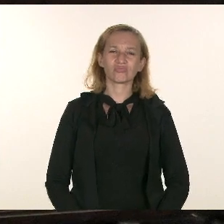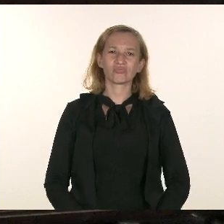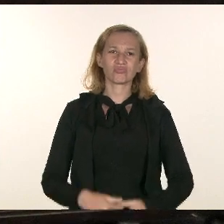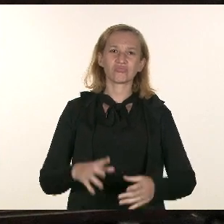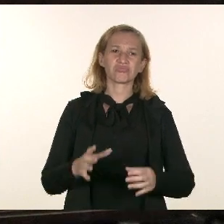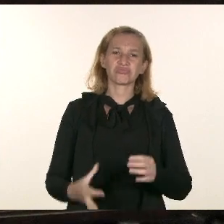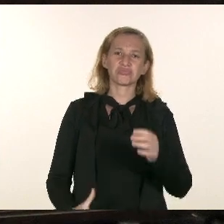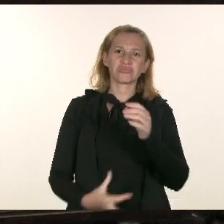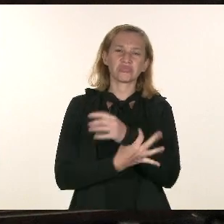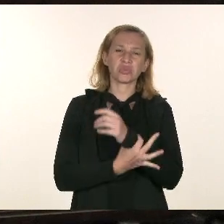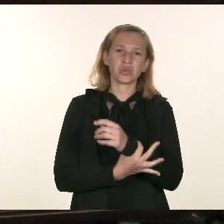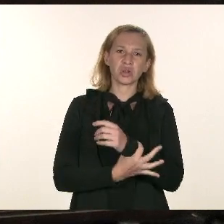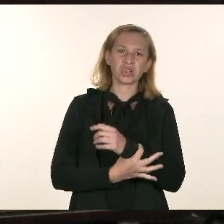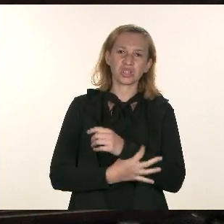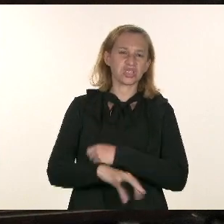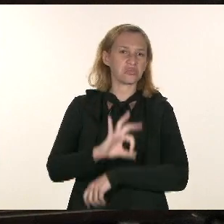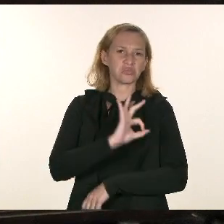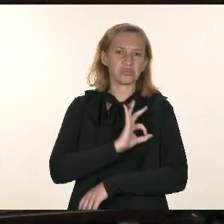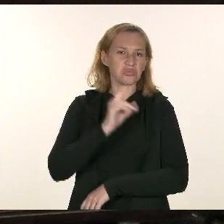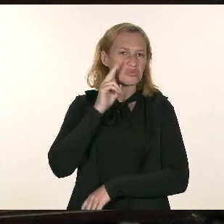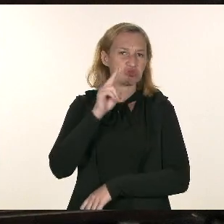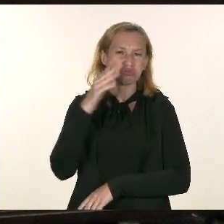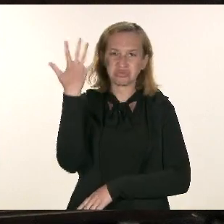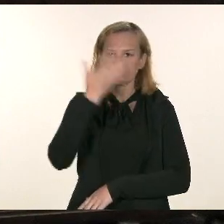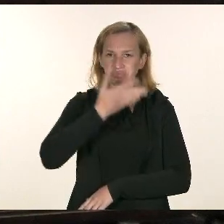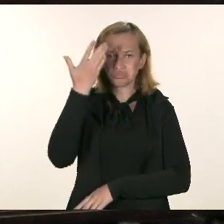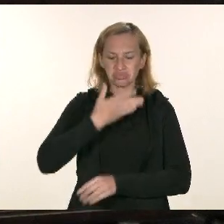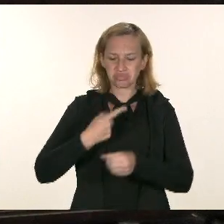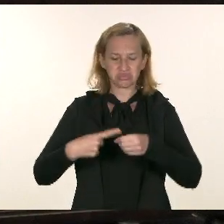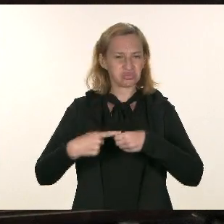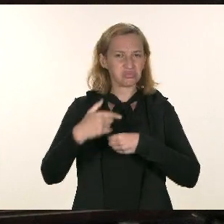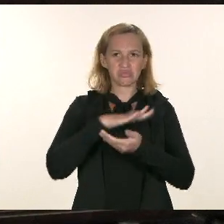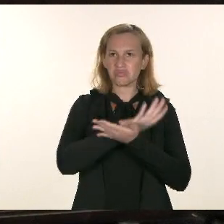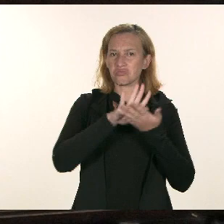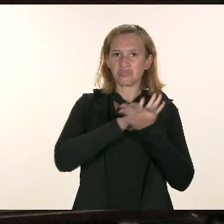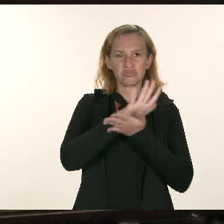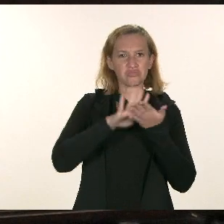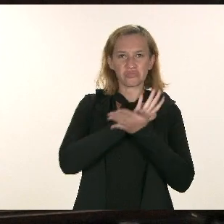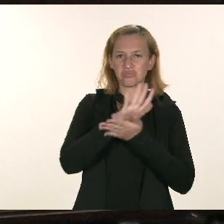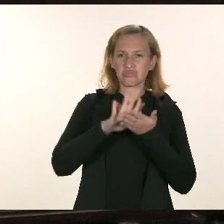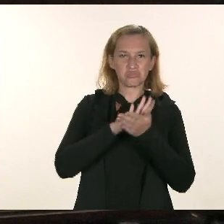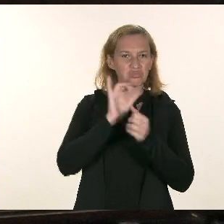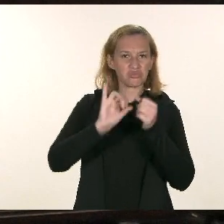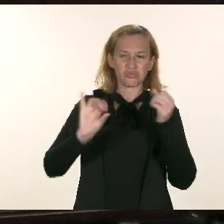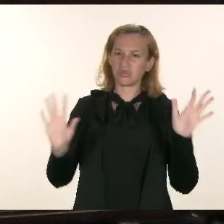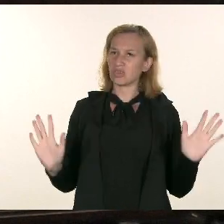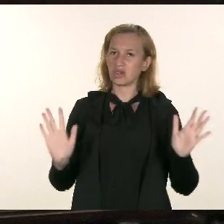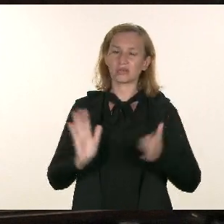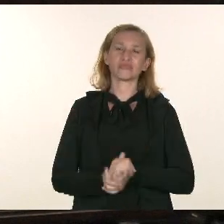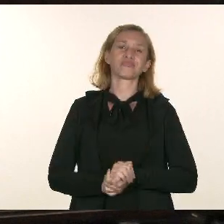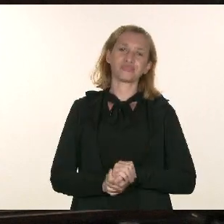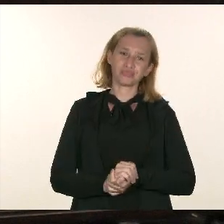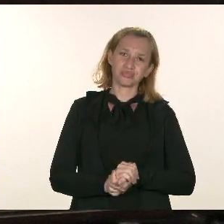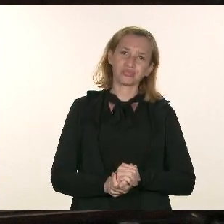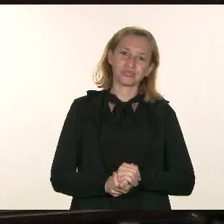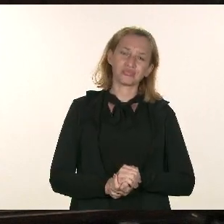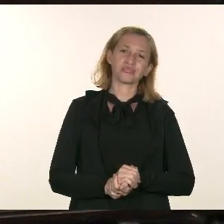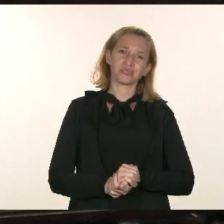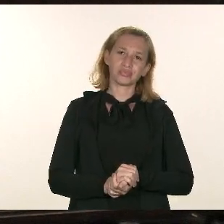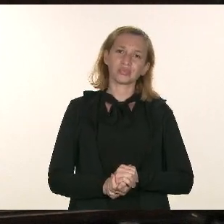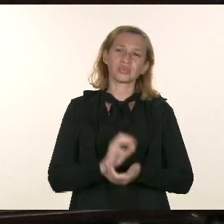segurança pública do município do Rio de Janeiro, que nada fizeram e nada fazem para coibir as aglomerações,